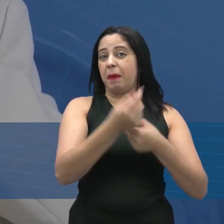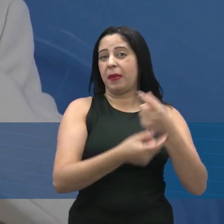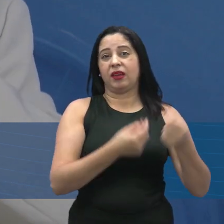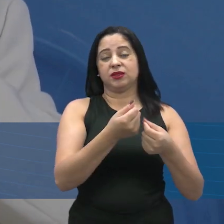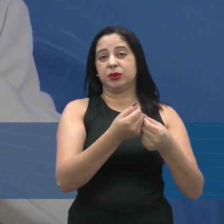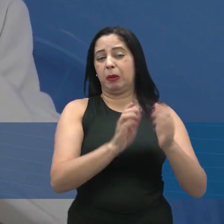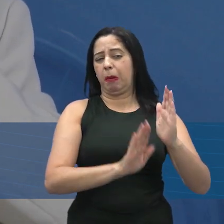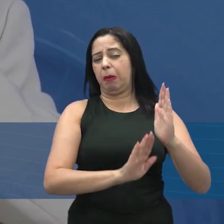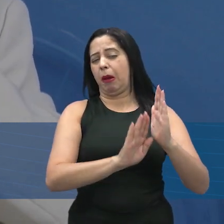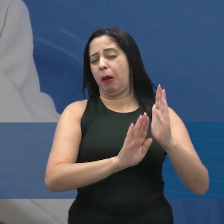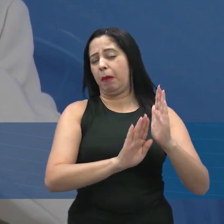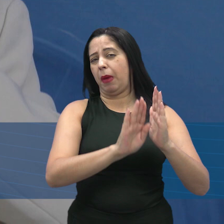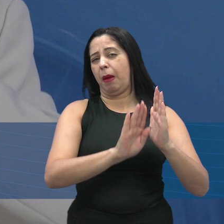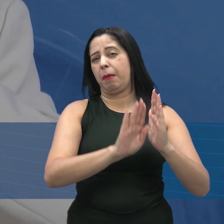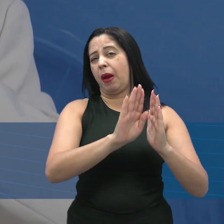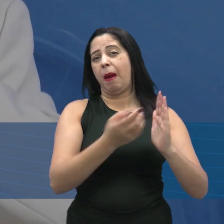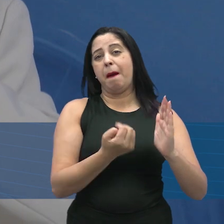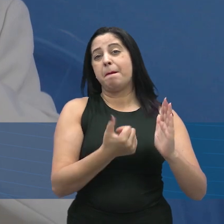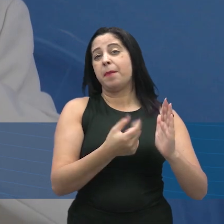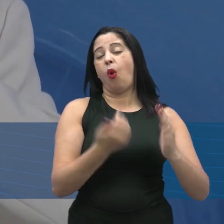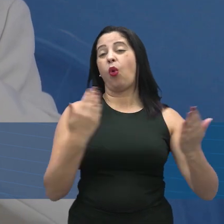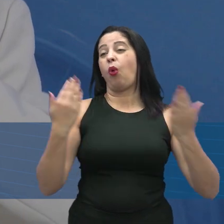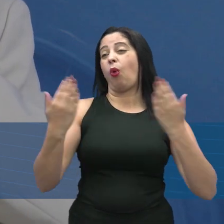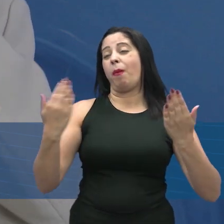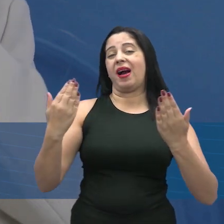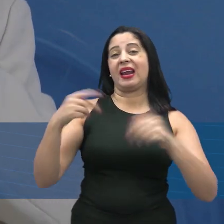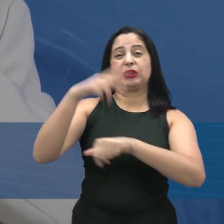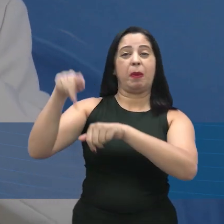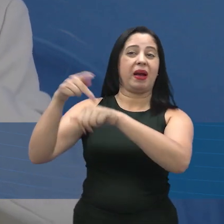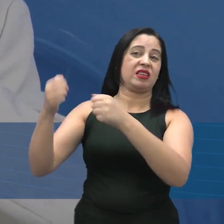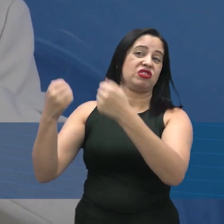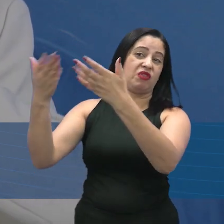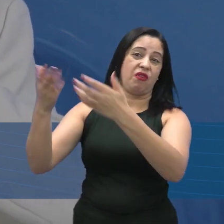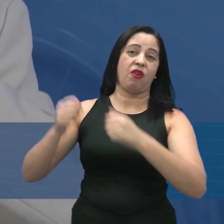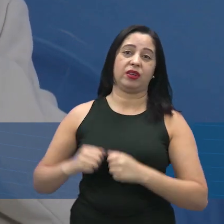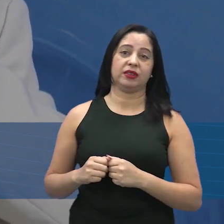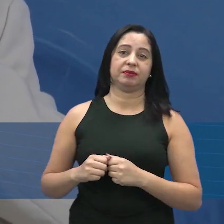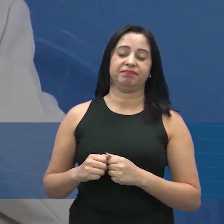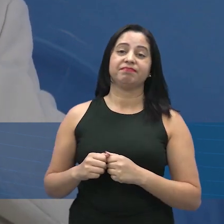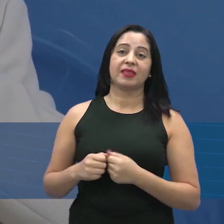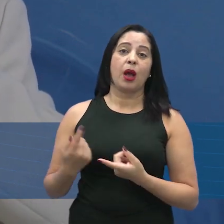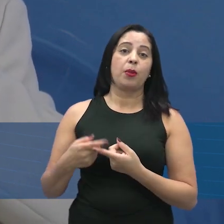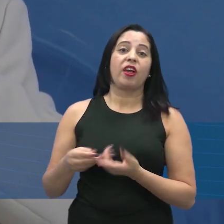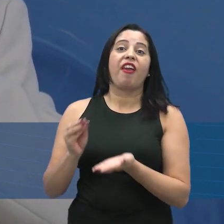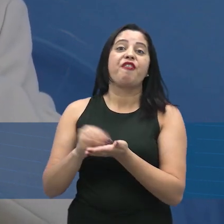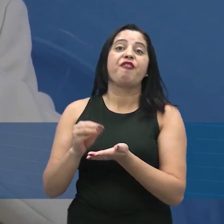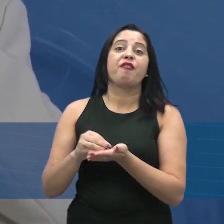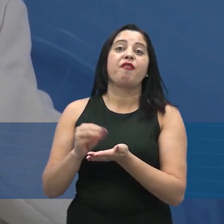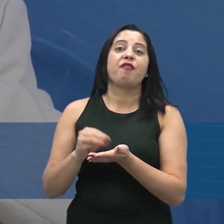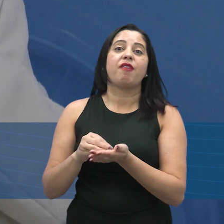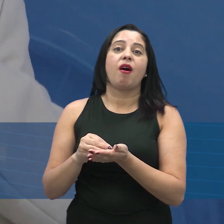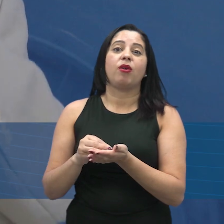longe do crescimento de outros países emergentes. Qual é a causa disso, Dani? Falta de recurso